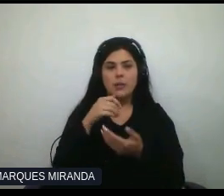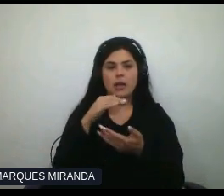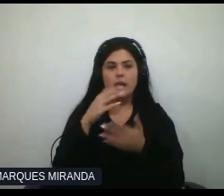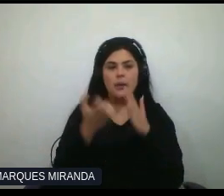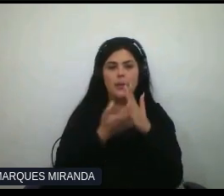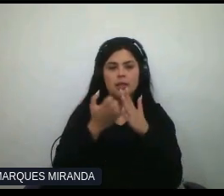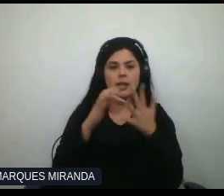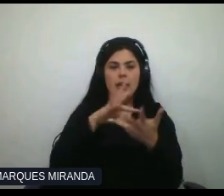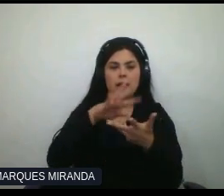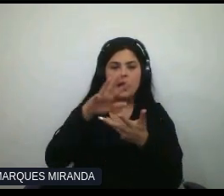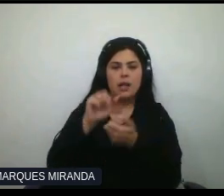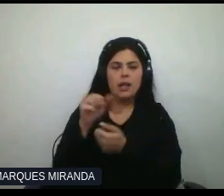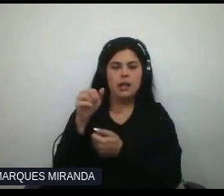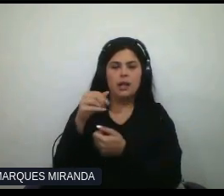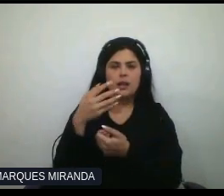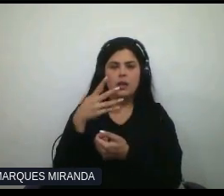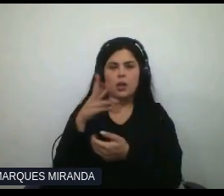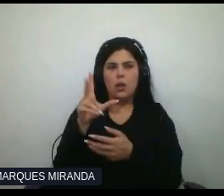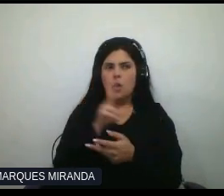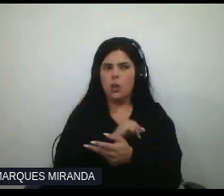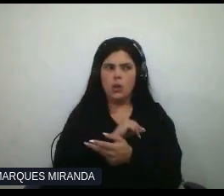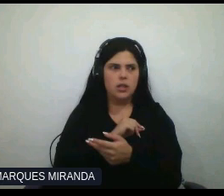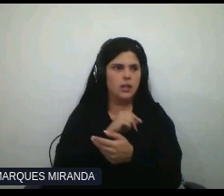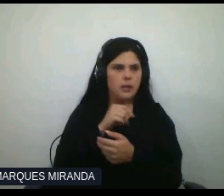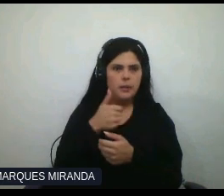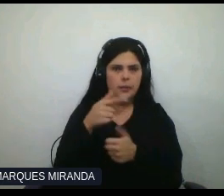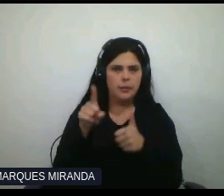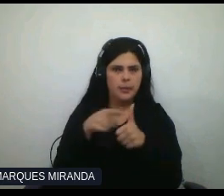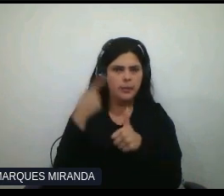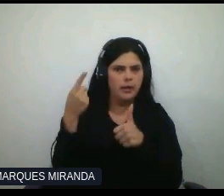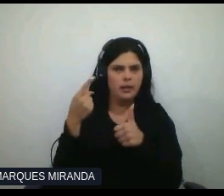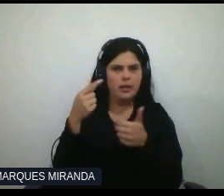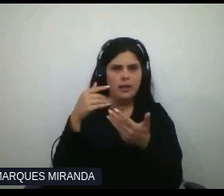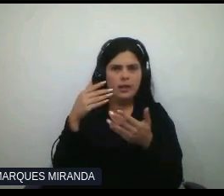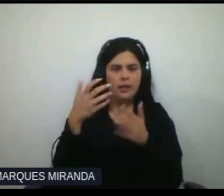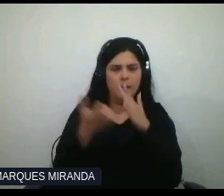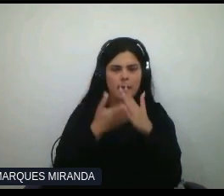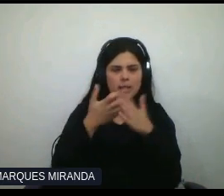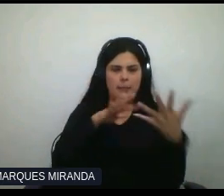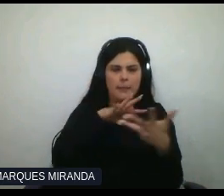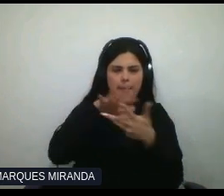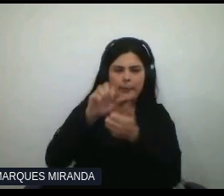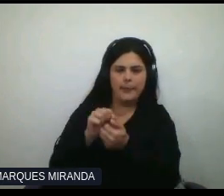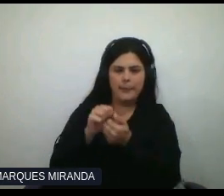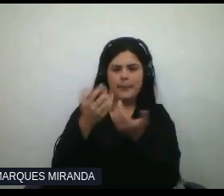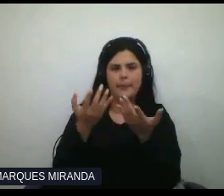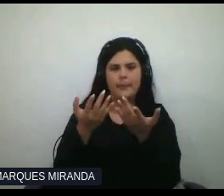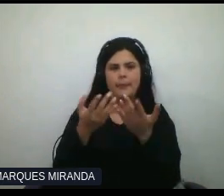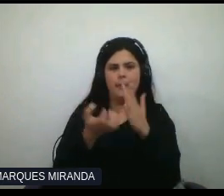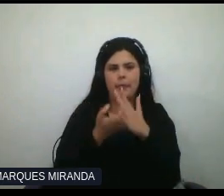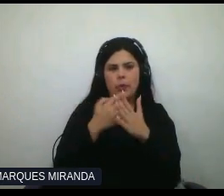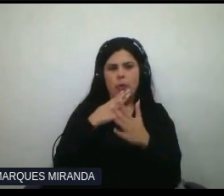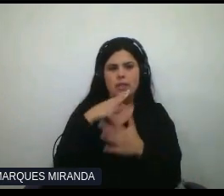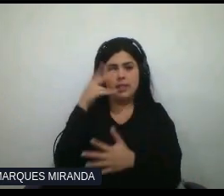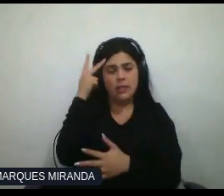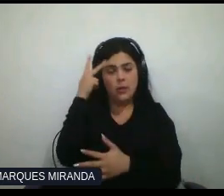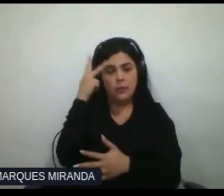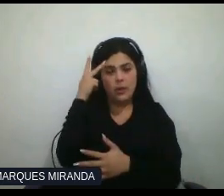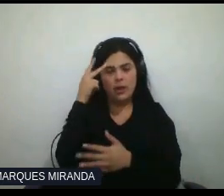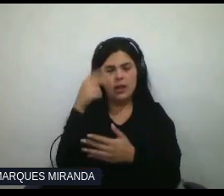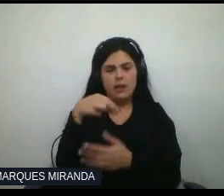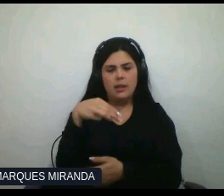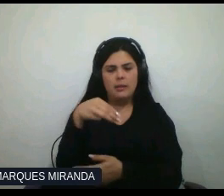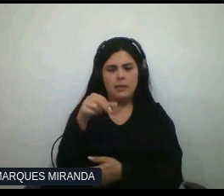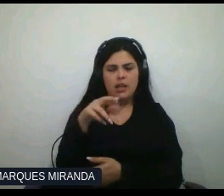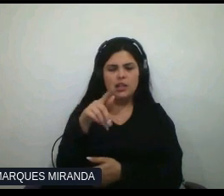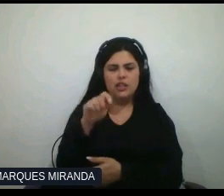multinacional. Então, imagina, uma das primeiras multinacionais que eu tinha entrado. Para quem conhece São Paulo, ficava ali na Marginal Pinheiros, então